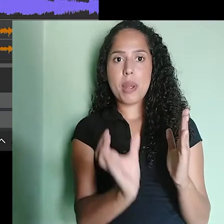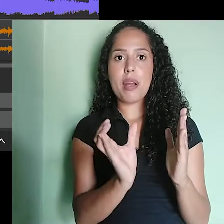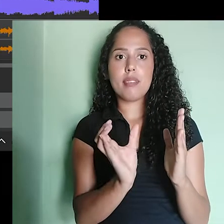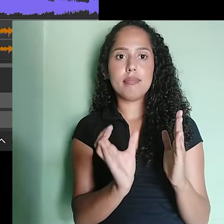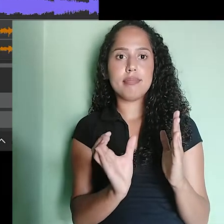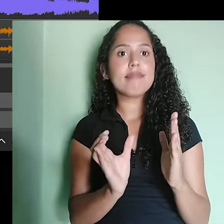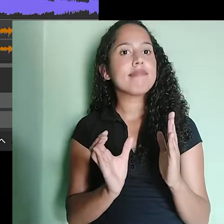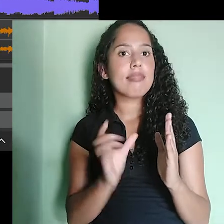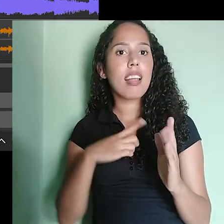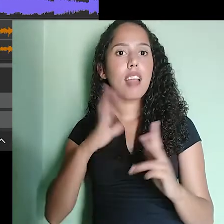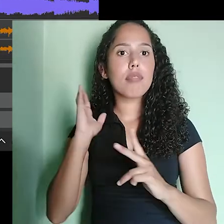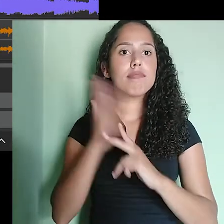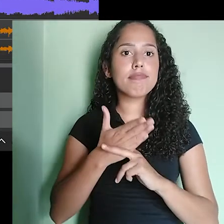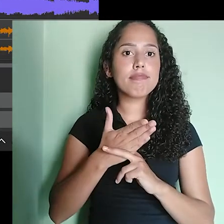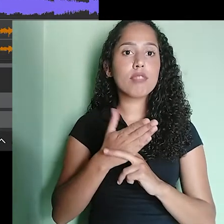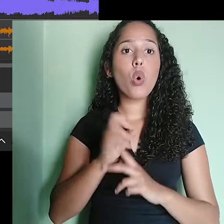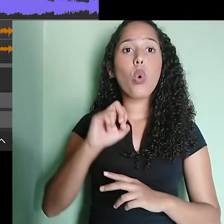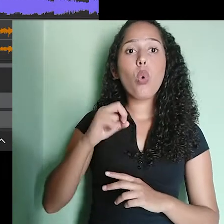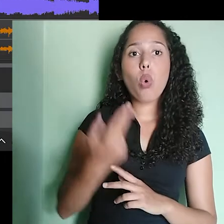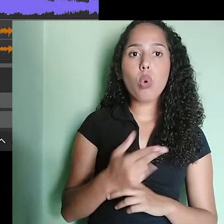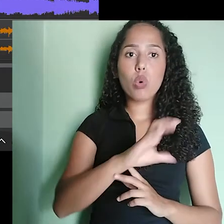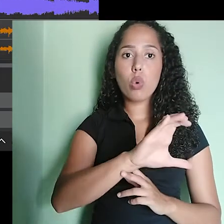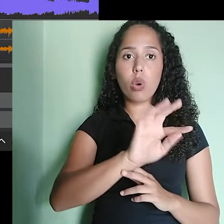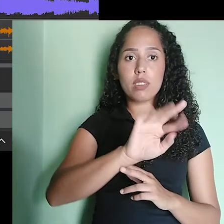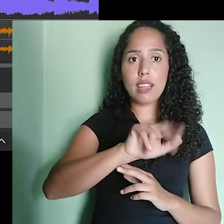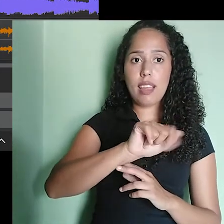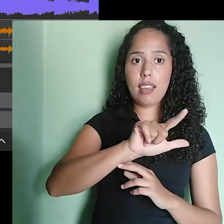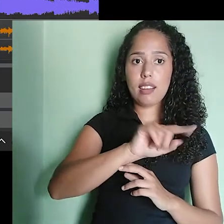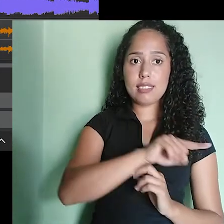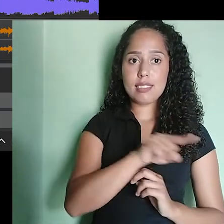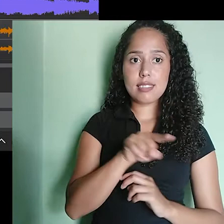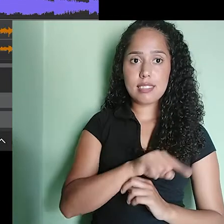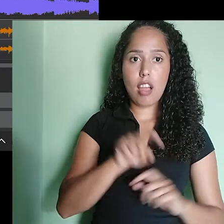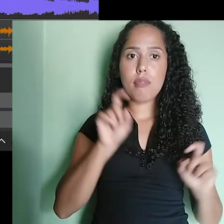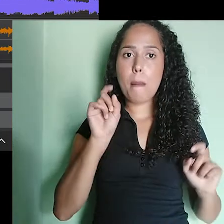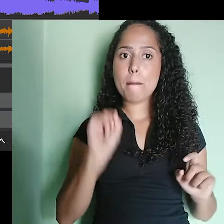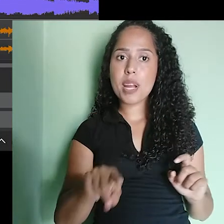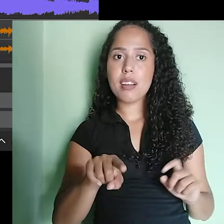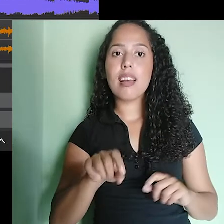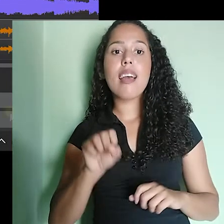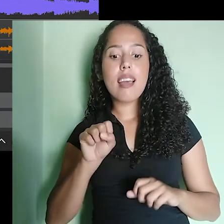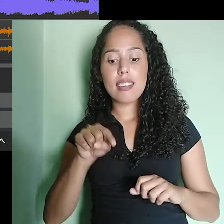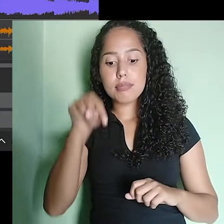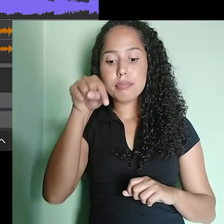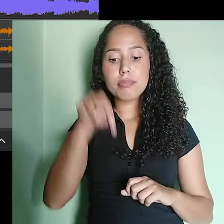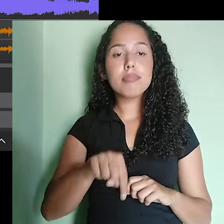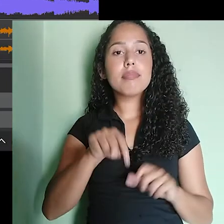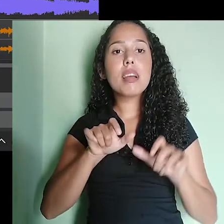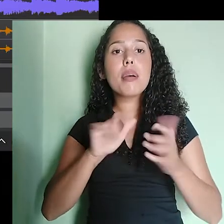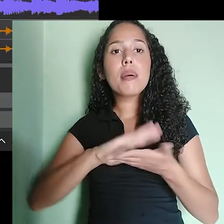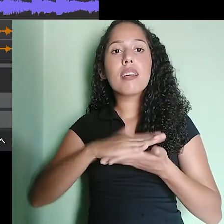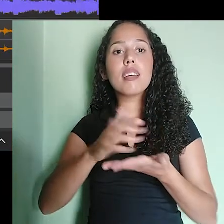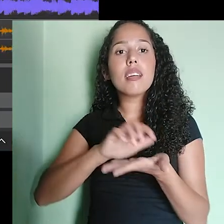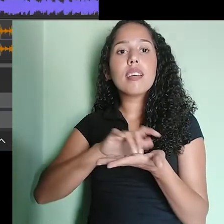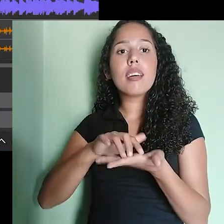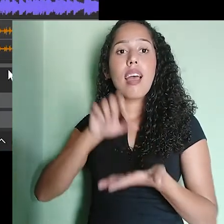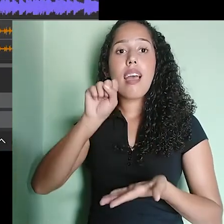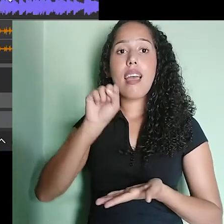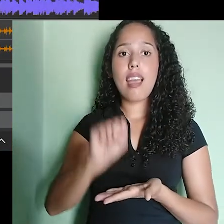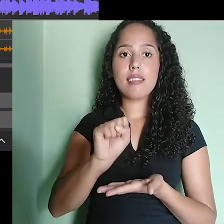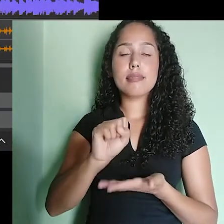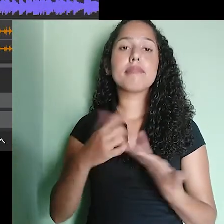Z, seleciono a faixa, bota a timeline no local e aperta a tecla S, que ele já divide,